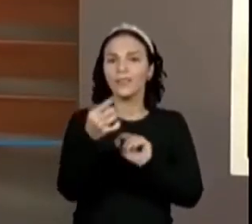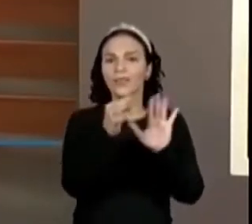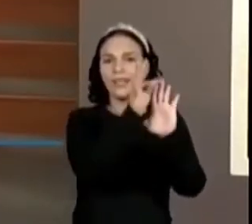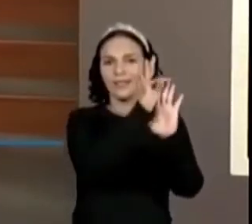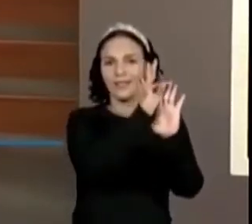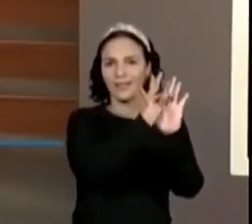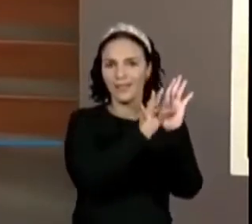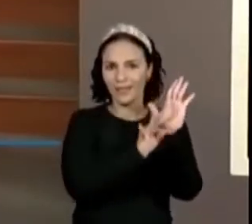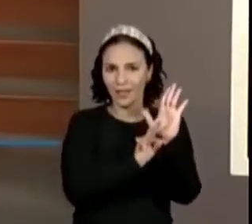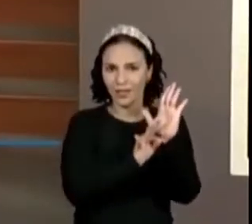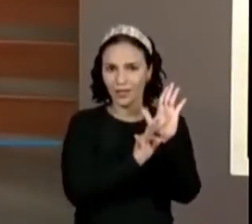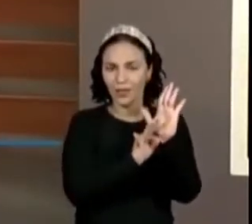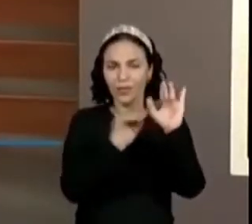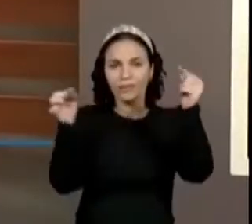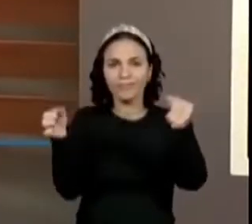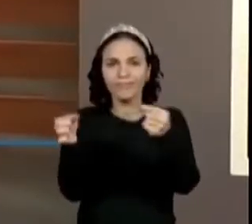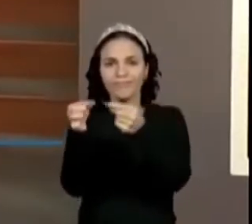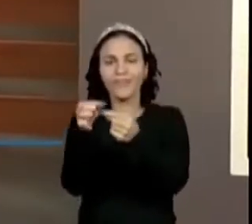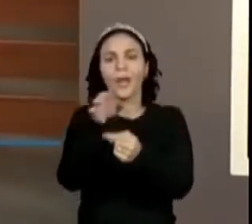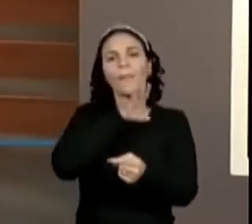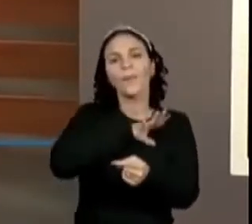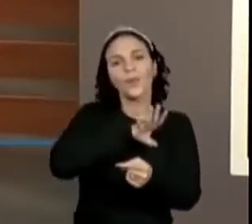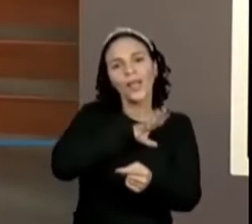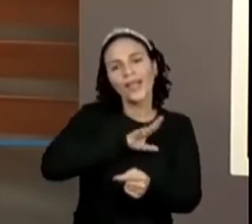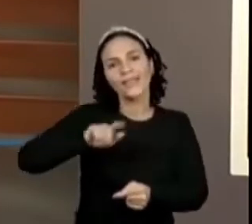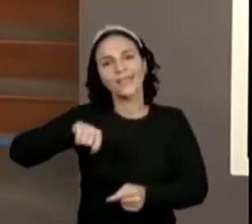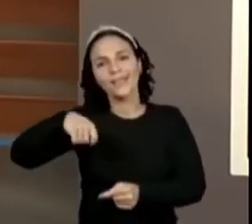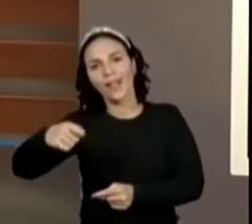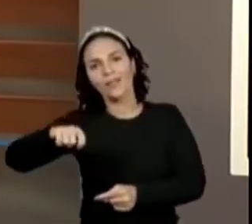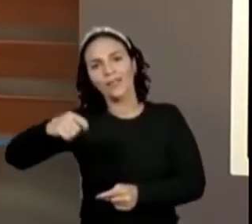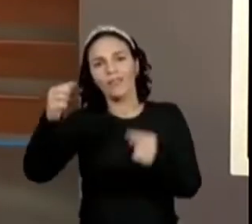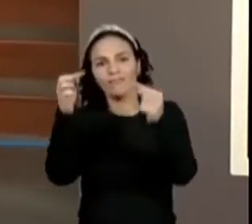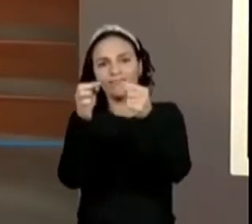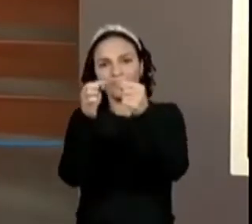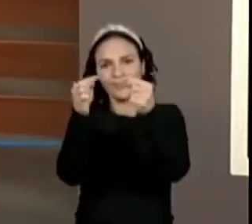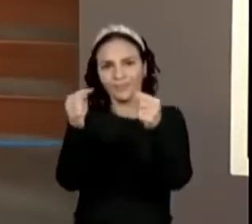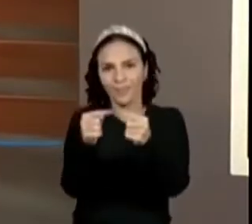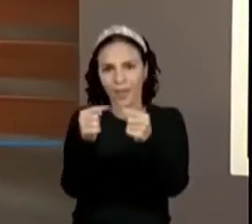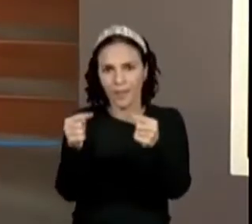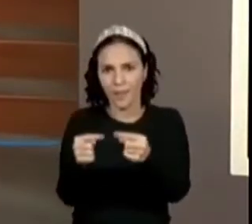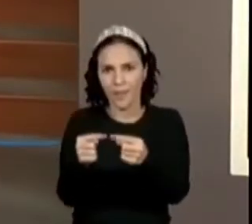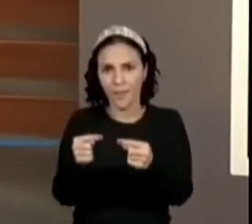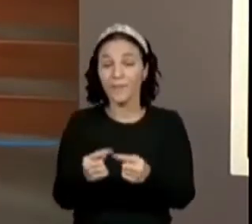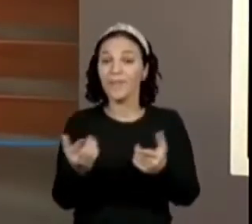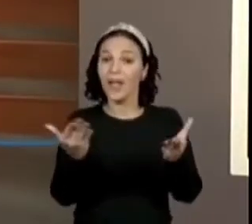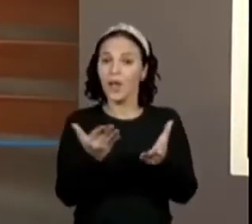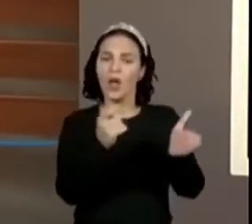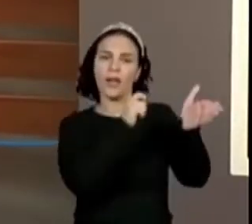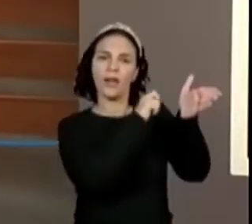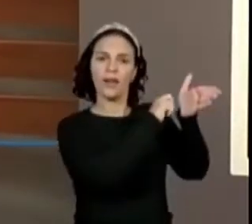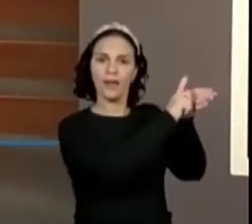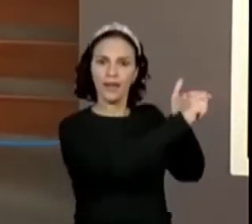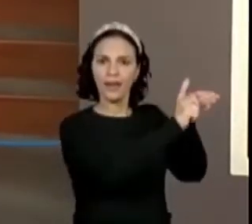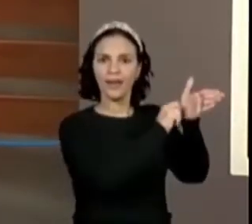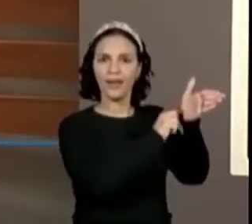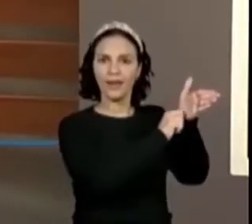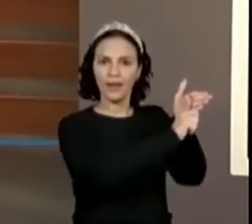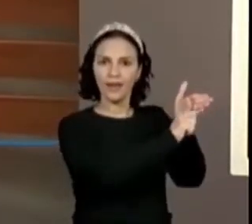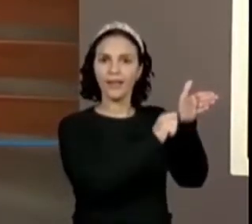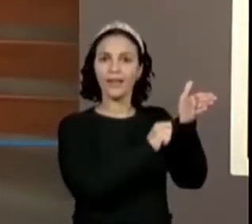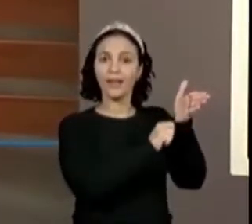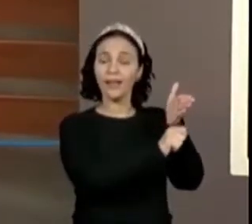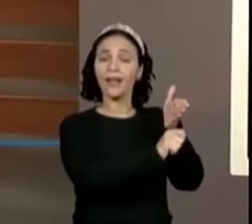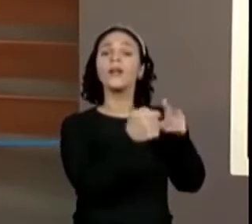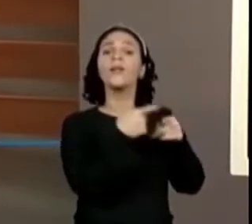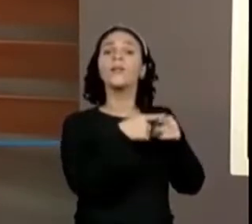para que vocês percebessem como eu fiz a minha leitura, né? Verso a verso. Agora eu vou marcar a leitura junto com vocês, porque eu preciso que